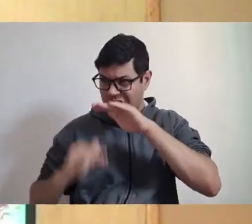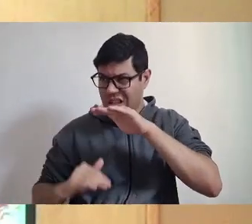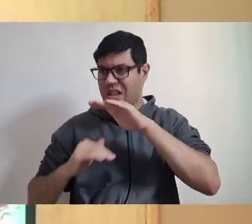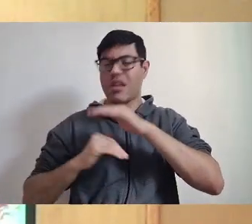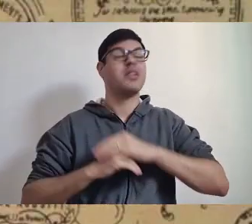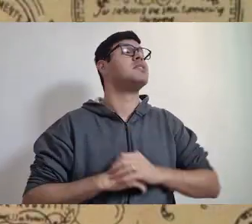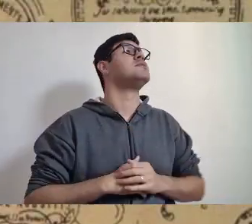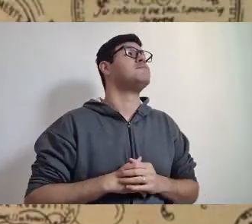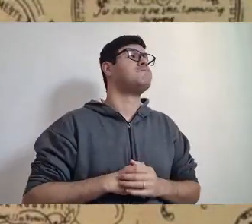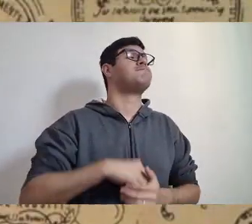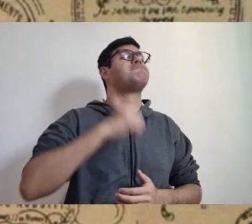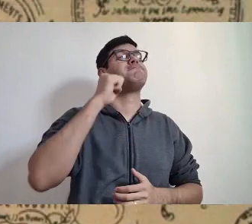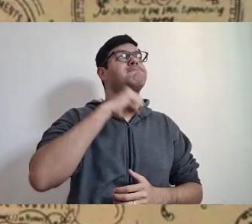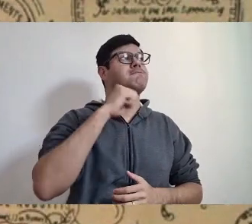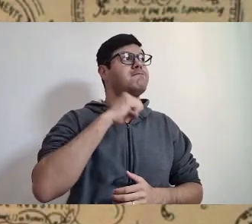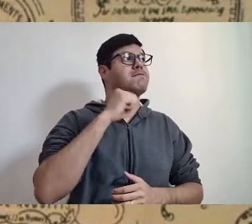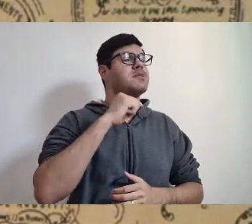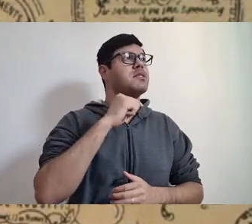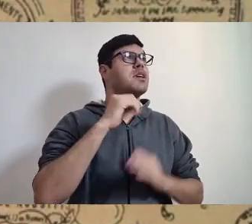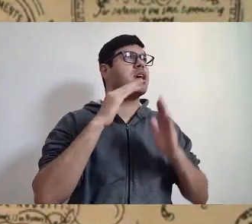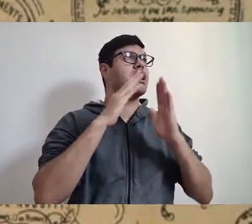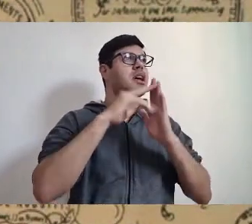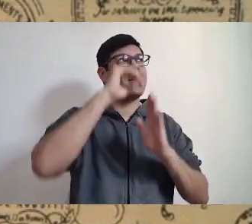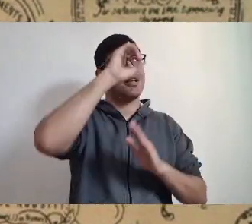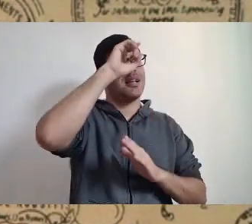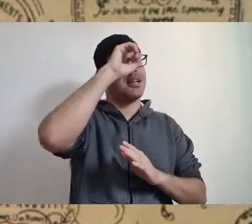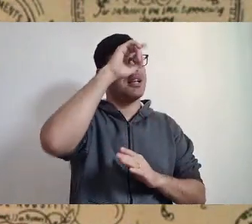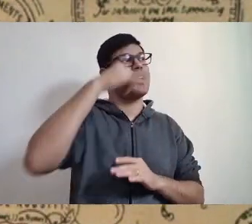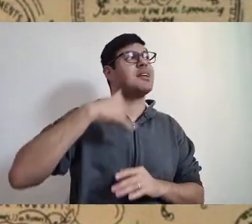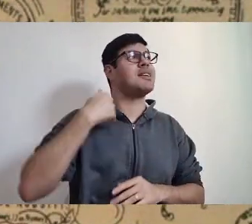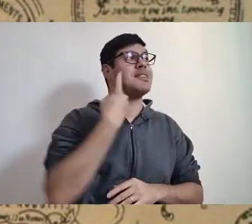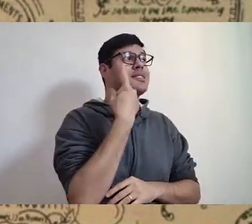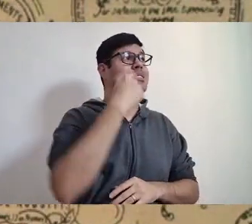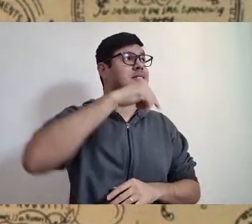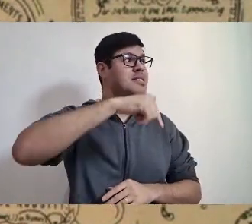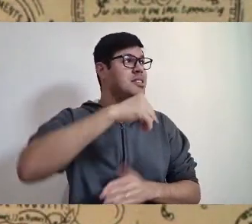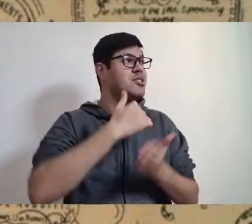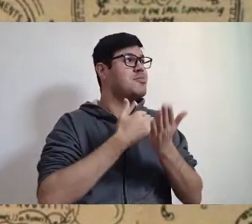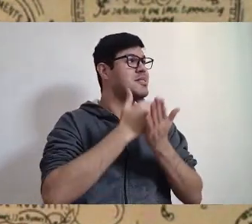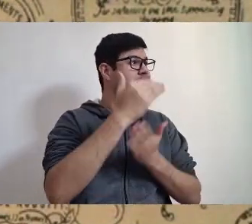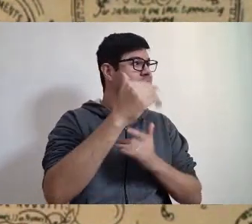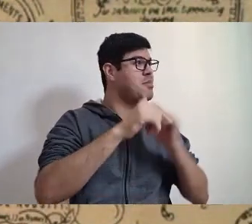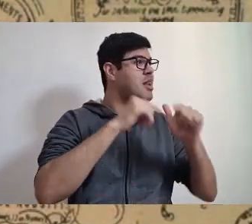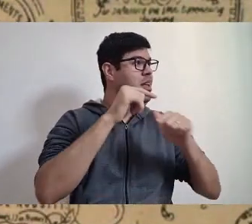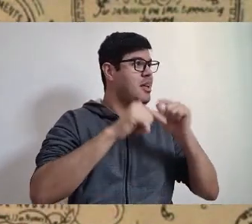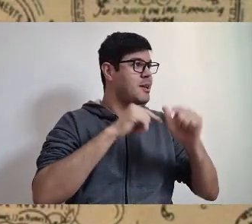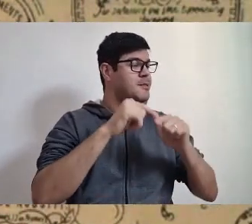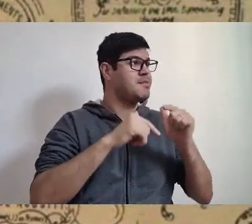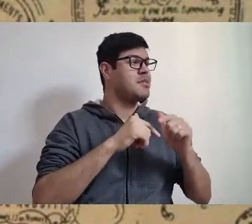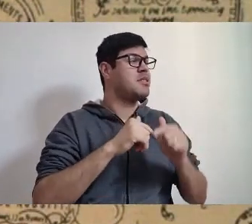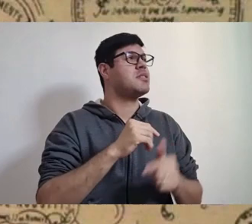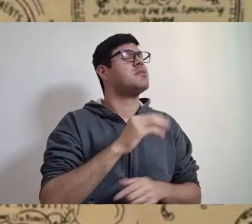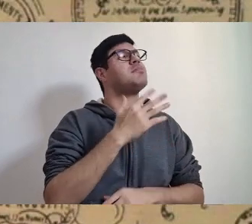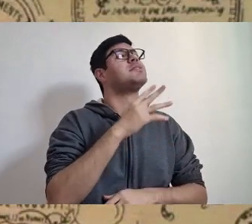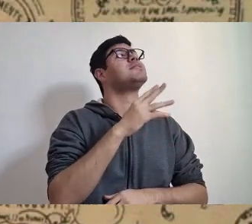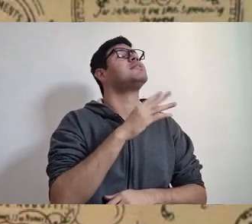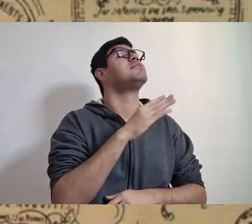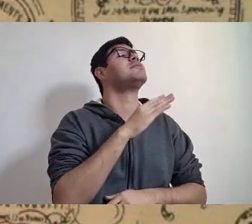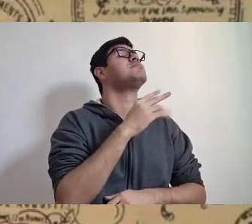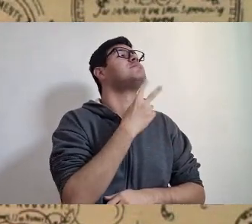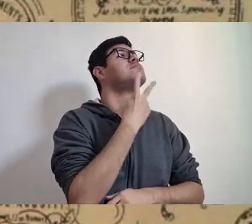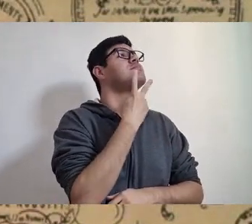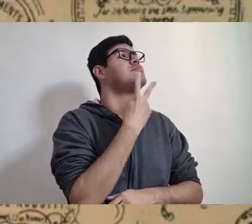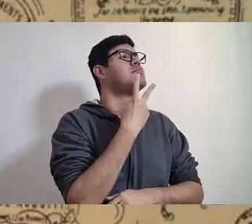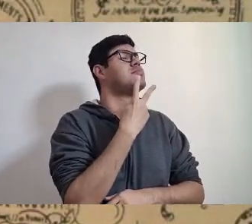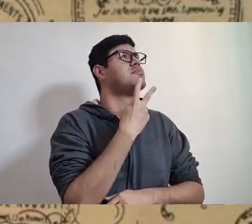verdade, olha, eu comecei no Hospital da Zona Leste, eu tinha 17 anos de idade. Eu tinha em torno de